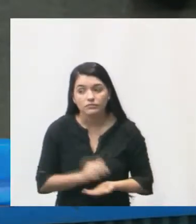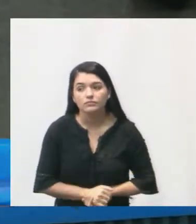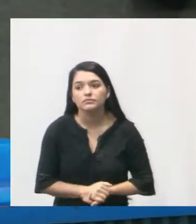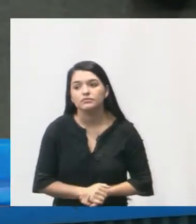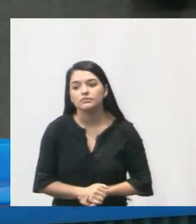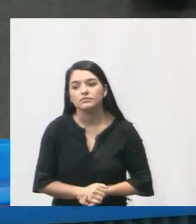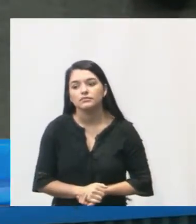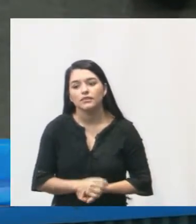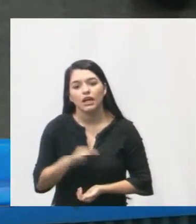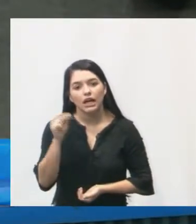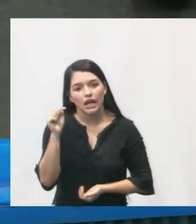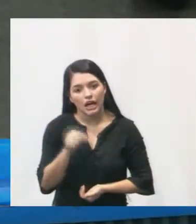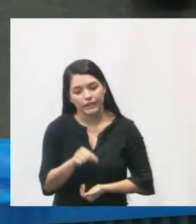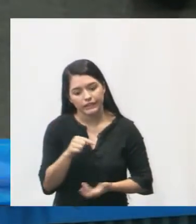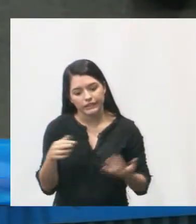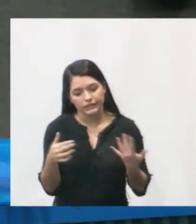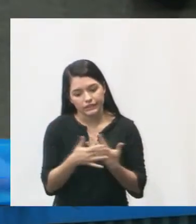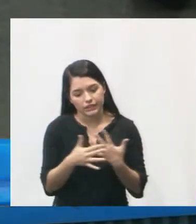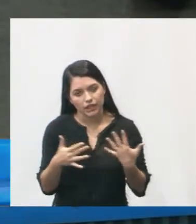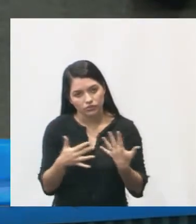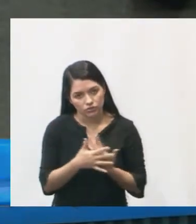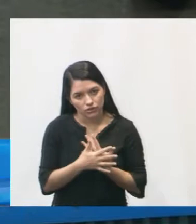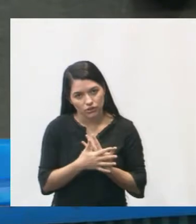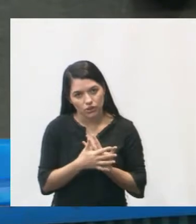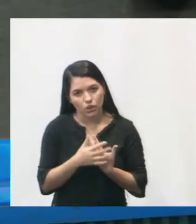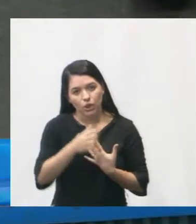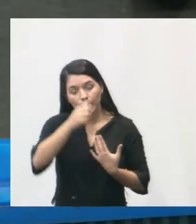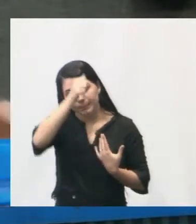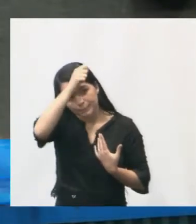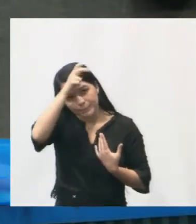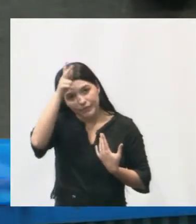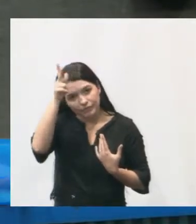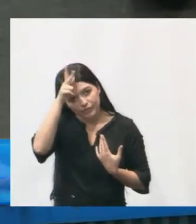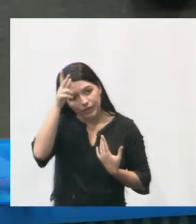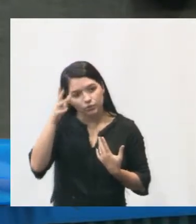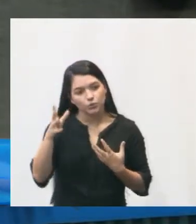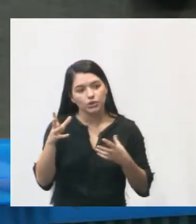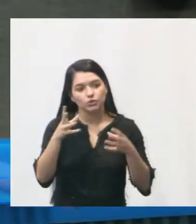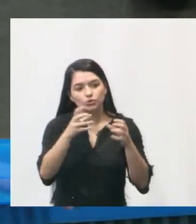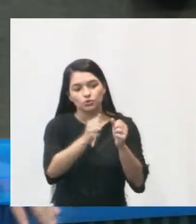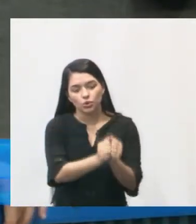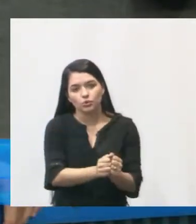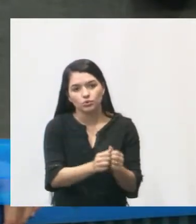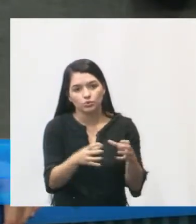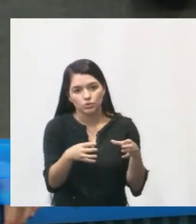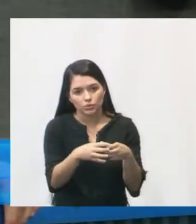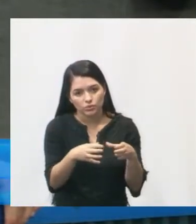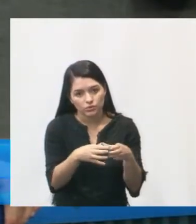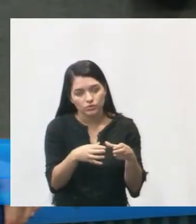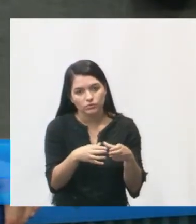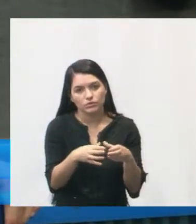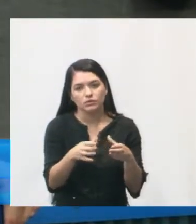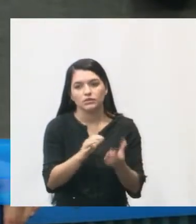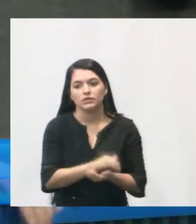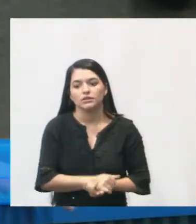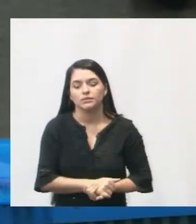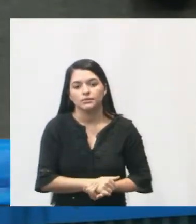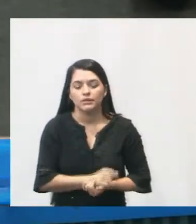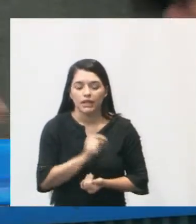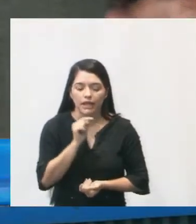nossa cidade, nosso prefeito Luciano e toda a sua equipe, eles agora